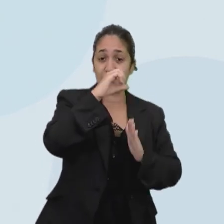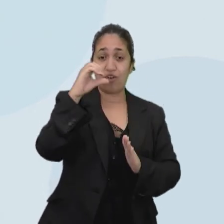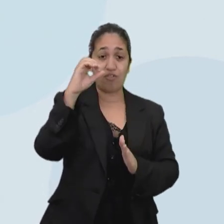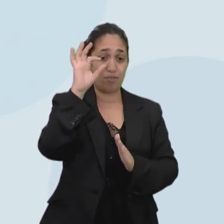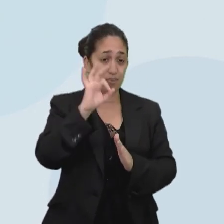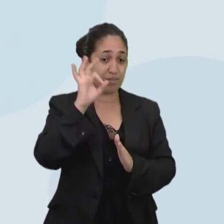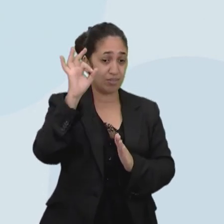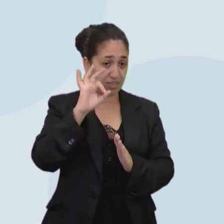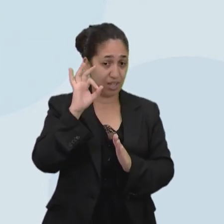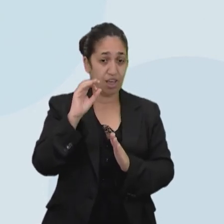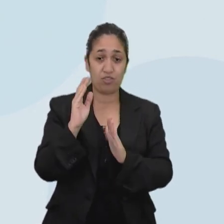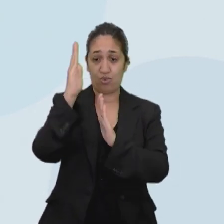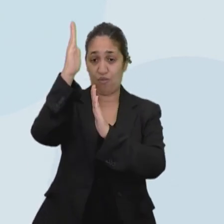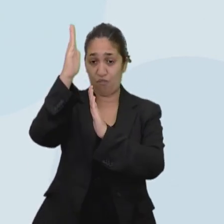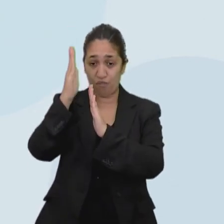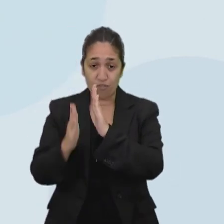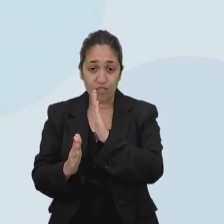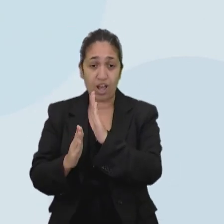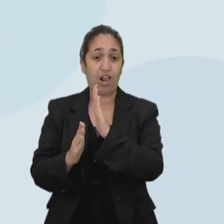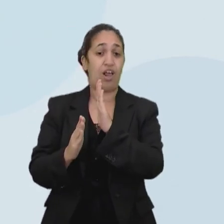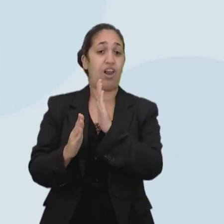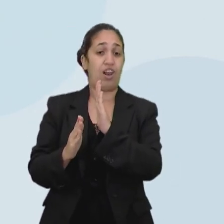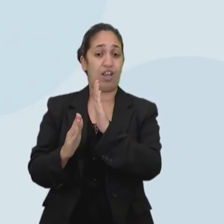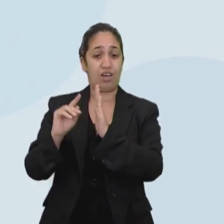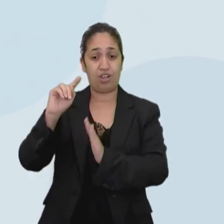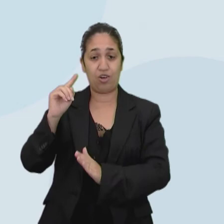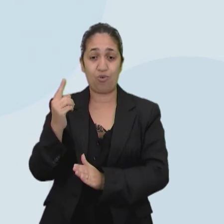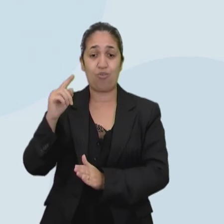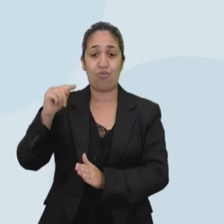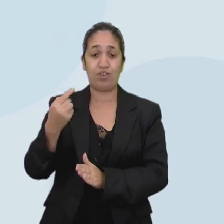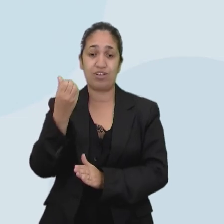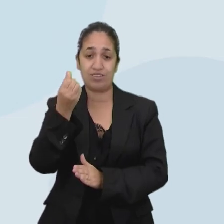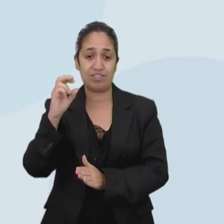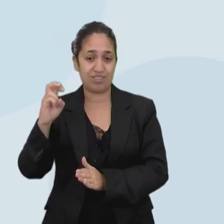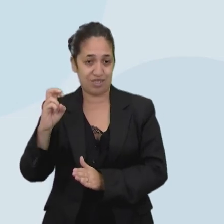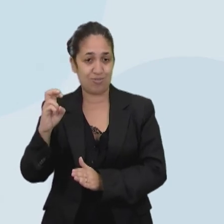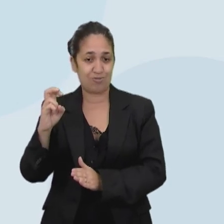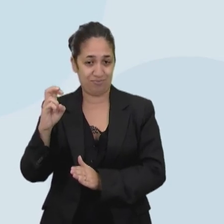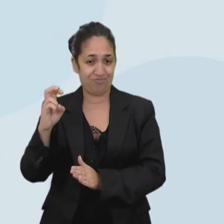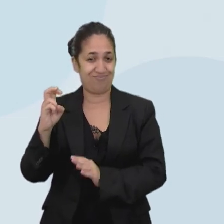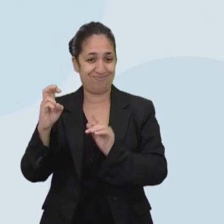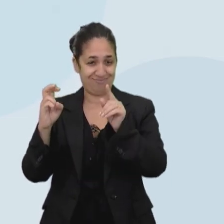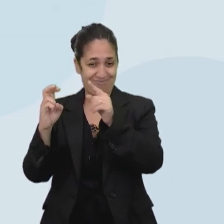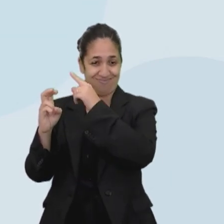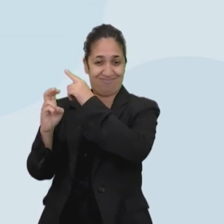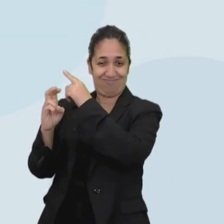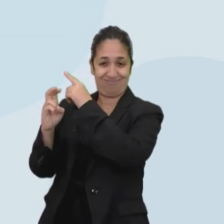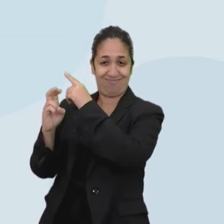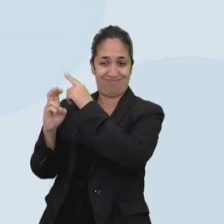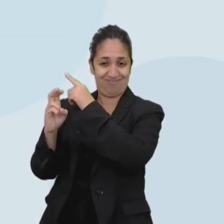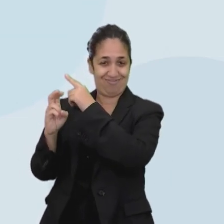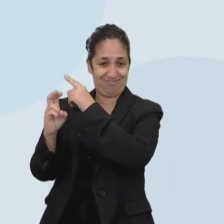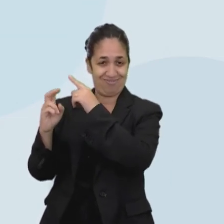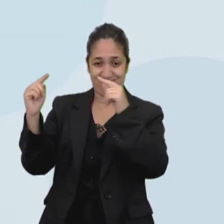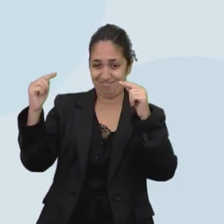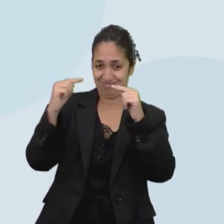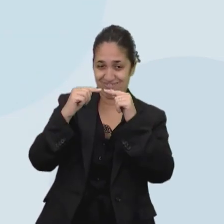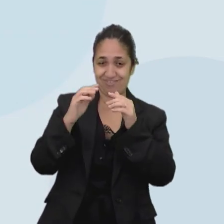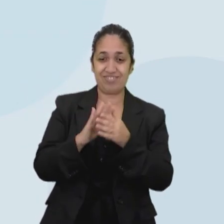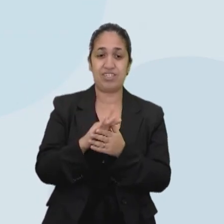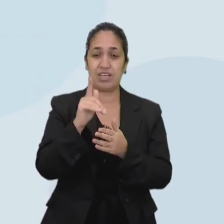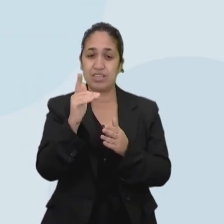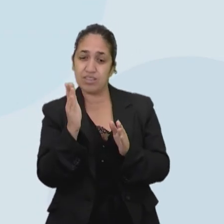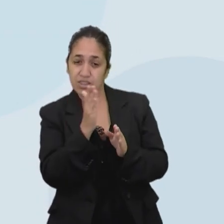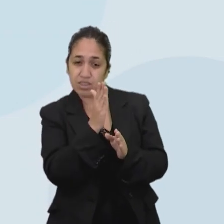90%, tem um coeficiente, valor padronizado, 1,65, olha lá o 90%, 1,65,